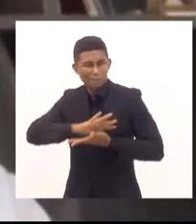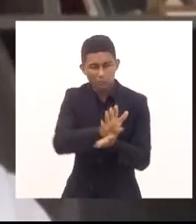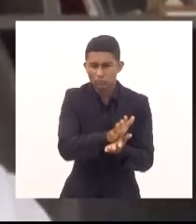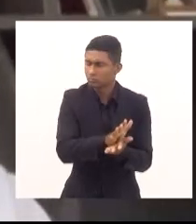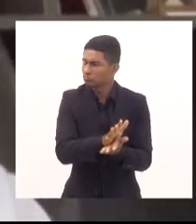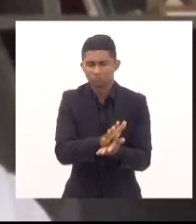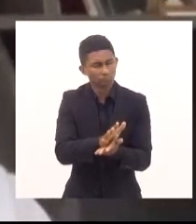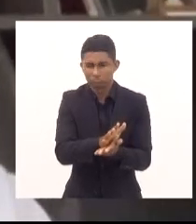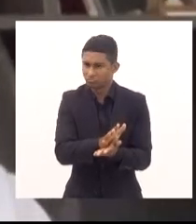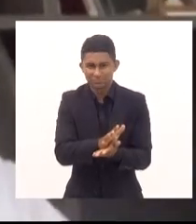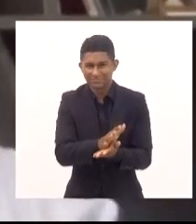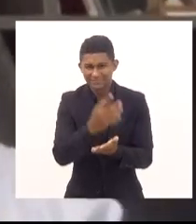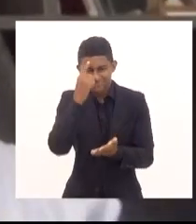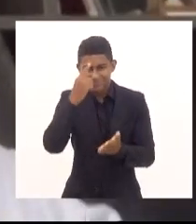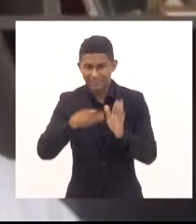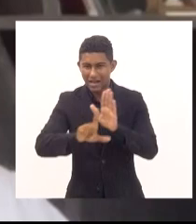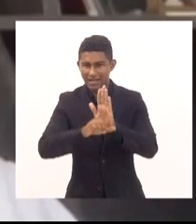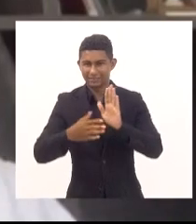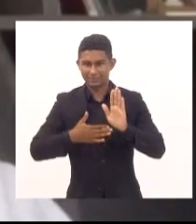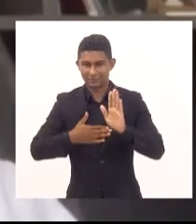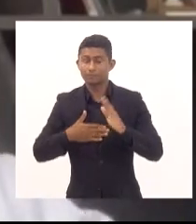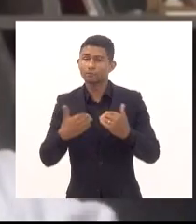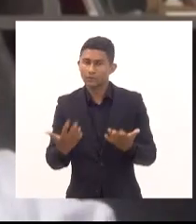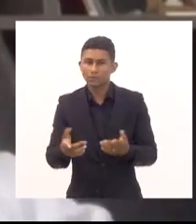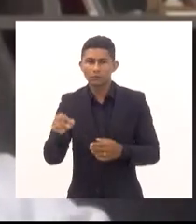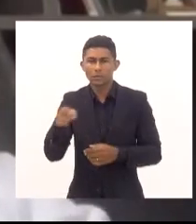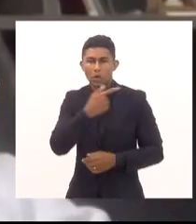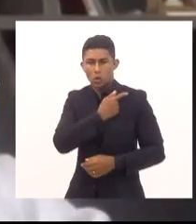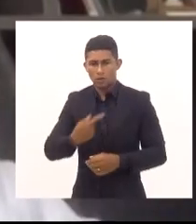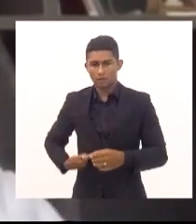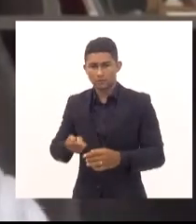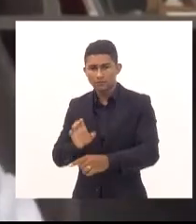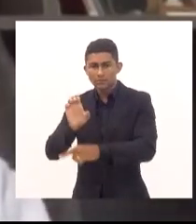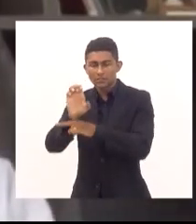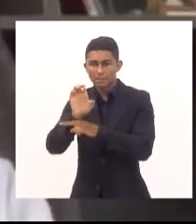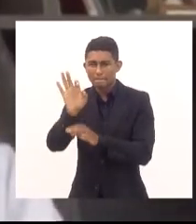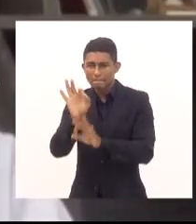do Estado vem implementando,